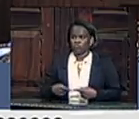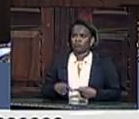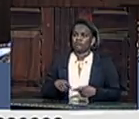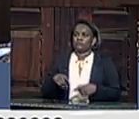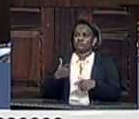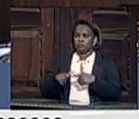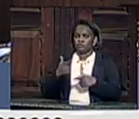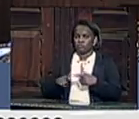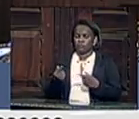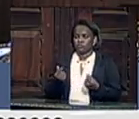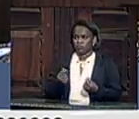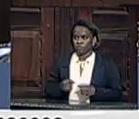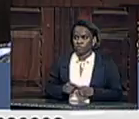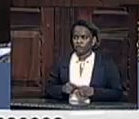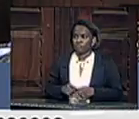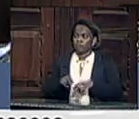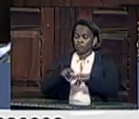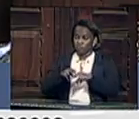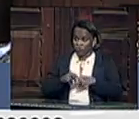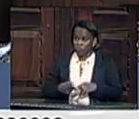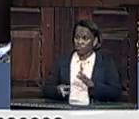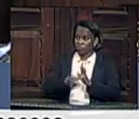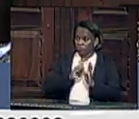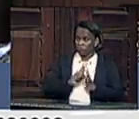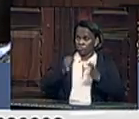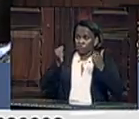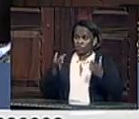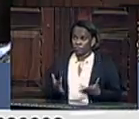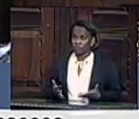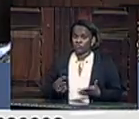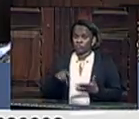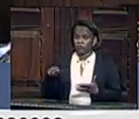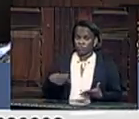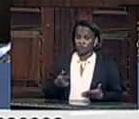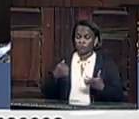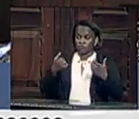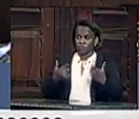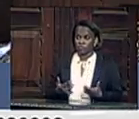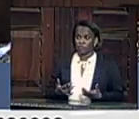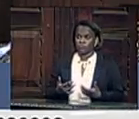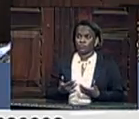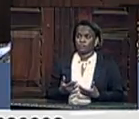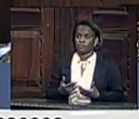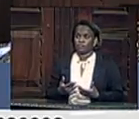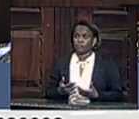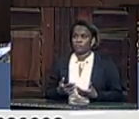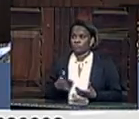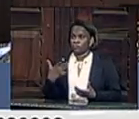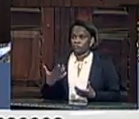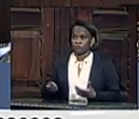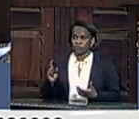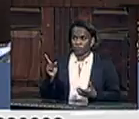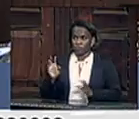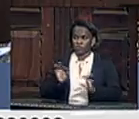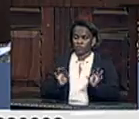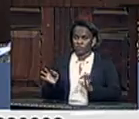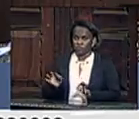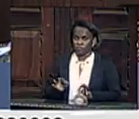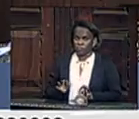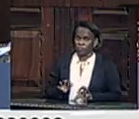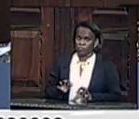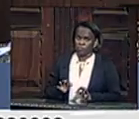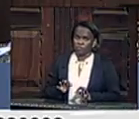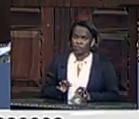dessa crise. Por isso, de antemão, colocamos a nossa posição, que somos contrários ao projeto.